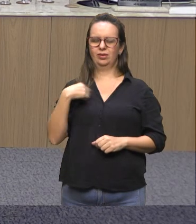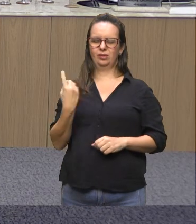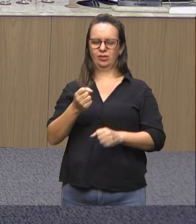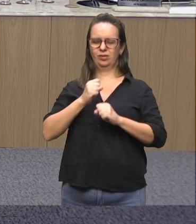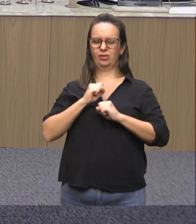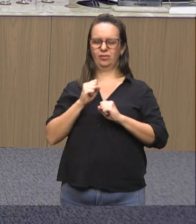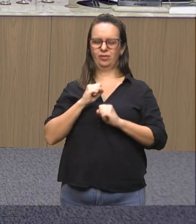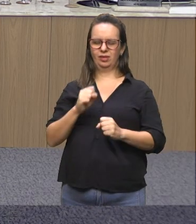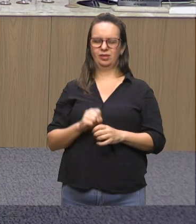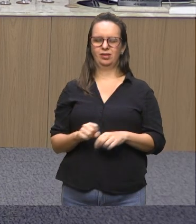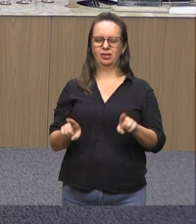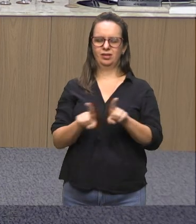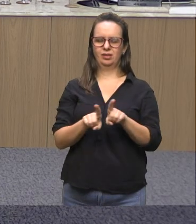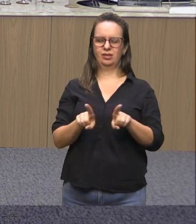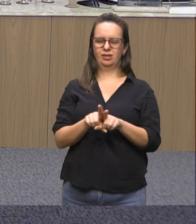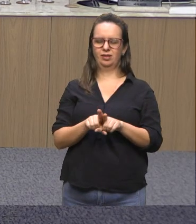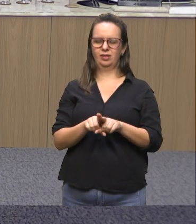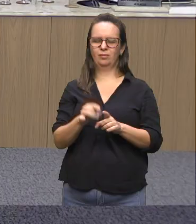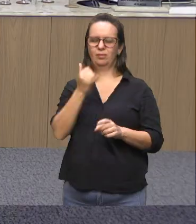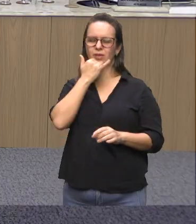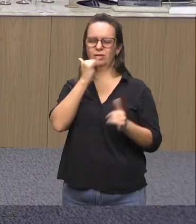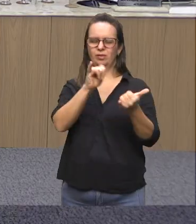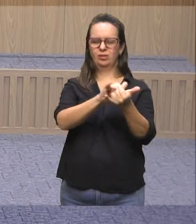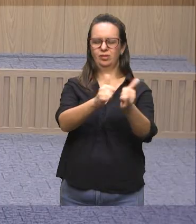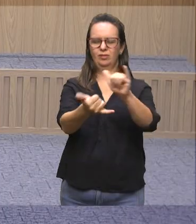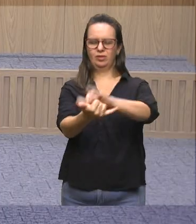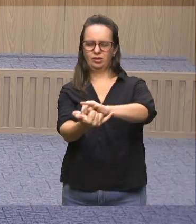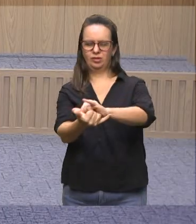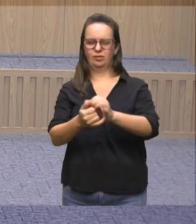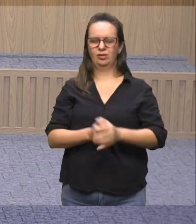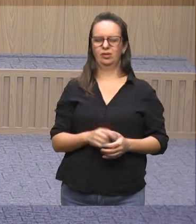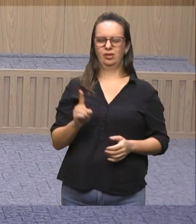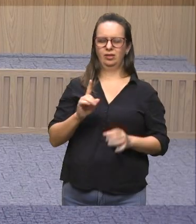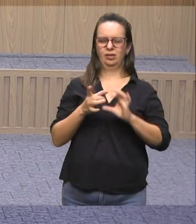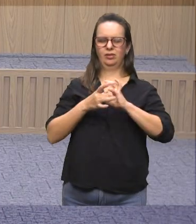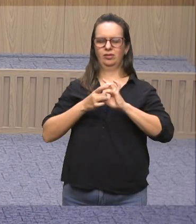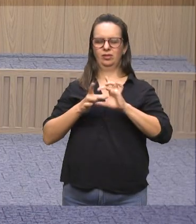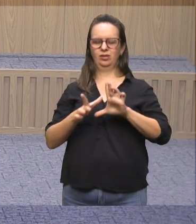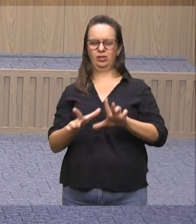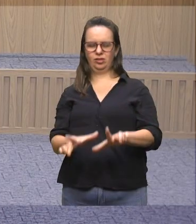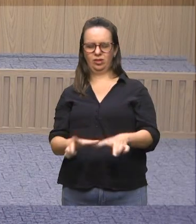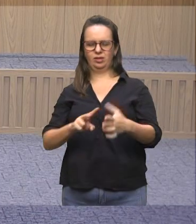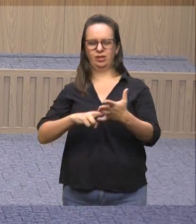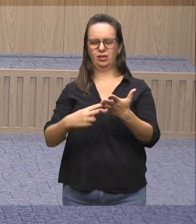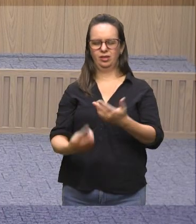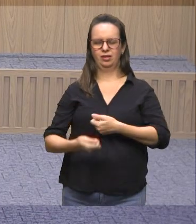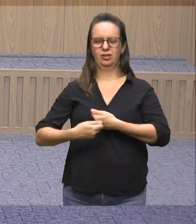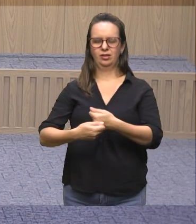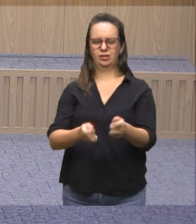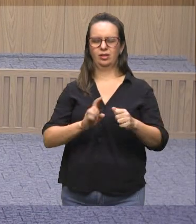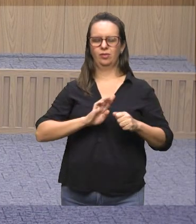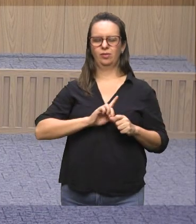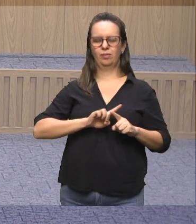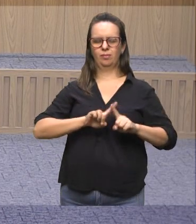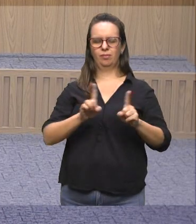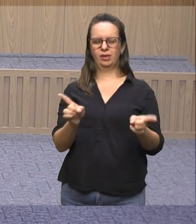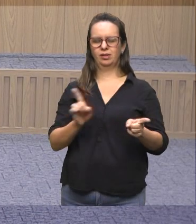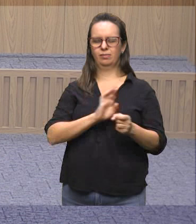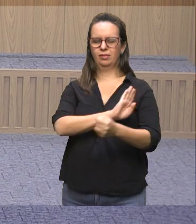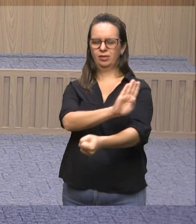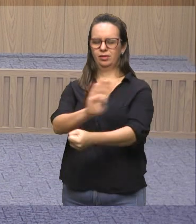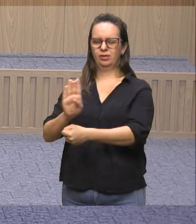ofensas, assim como nós perdoamos a quem nos tem ofendido. E não nos deixeis cair em tentação,